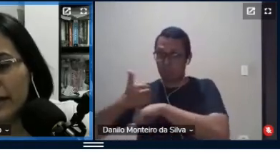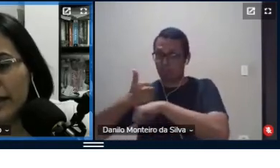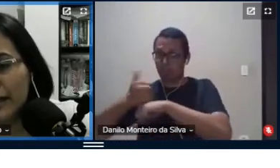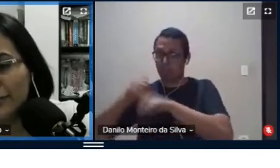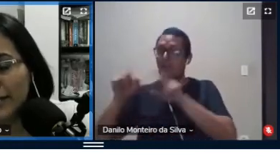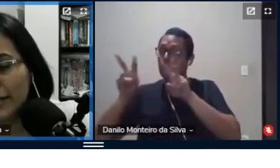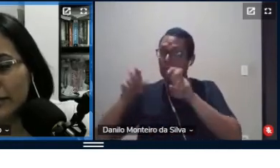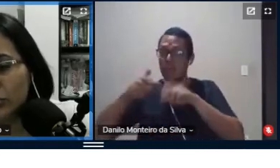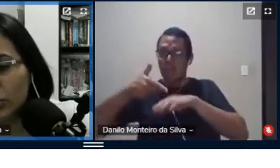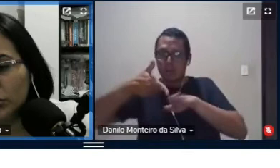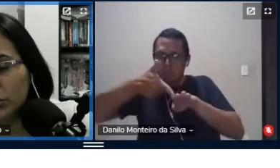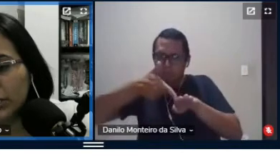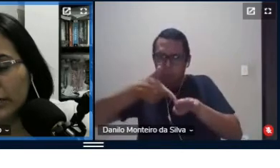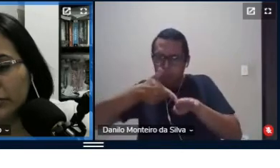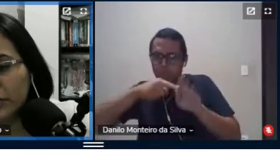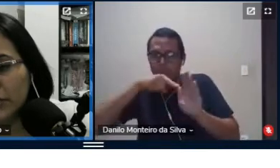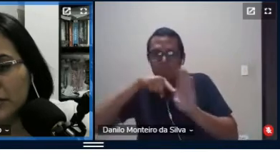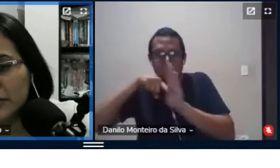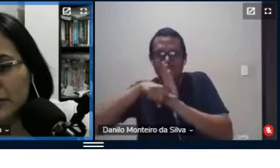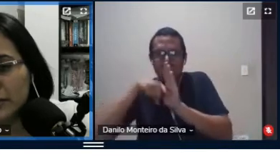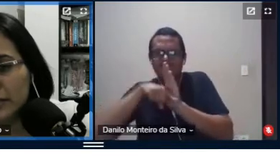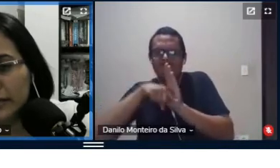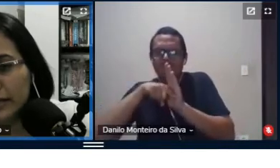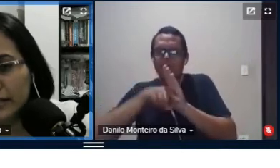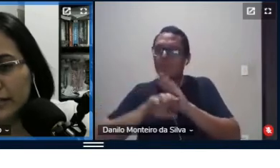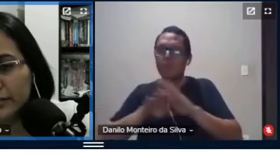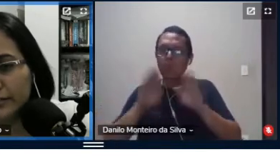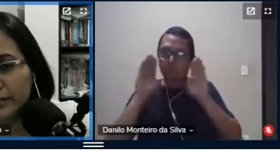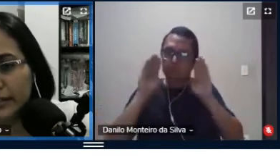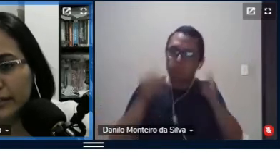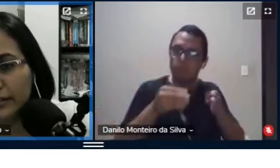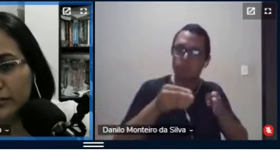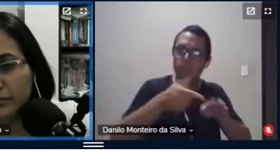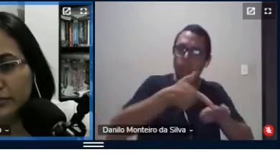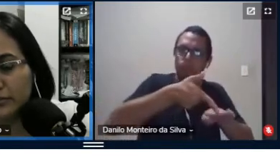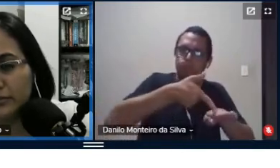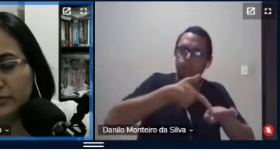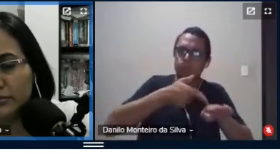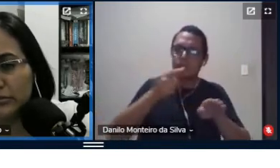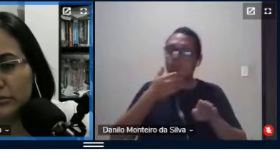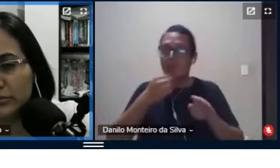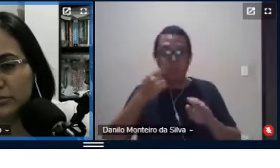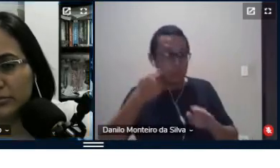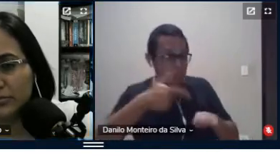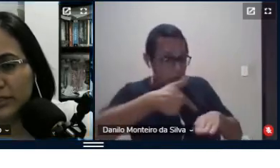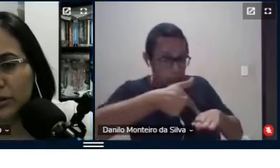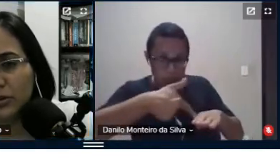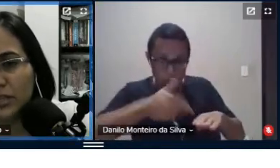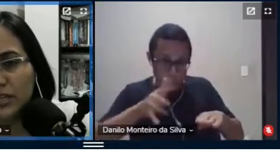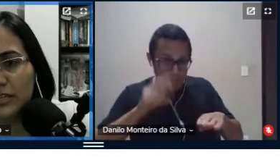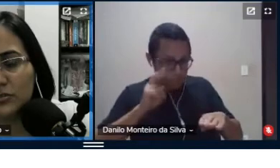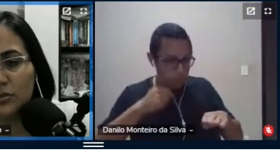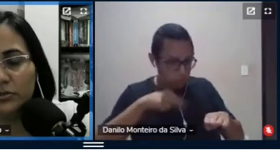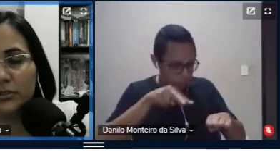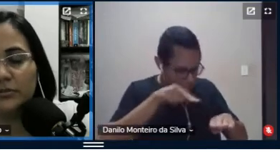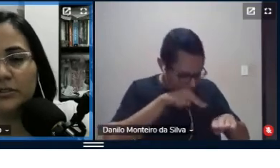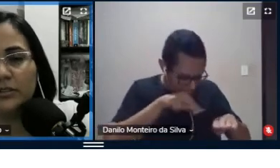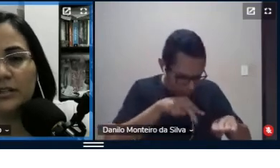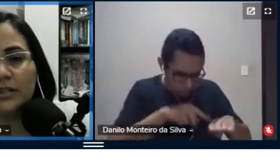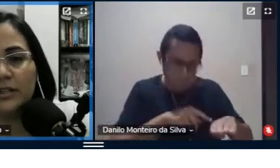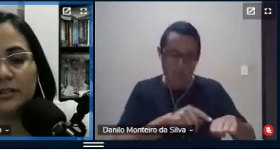vai avaliar a solda que o cara fez e ir lá e assinar lá, ó. Tá ok a